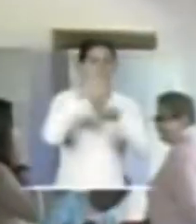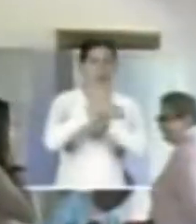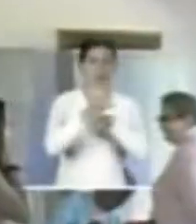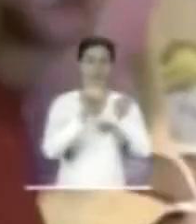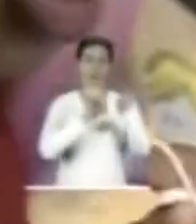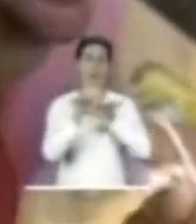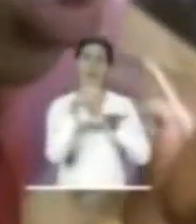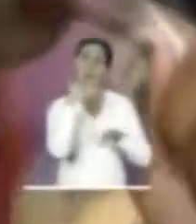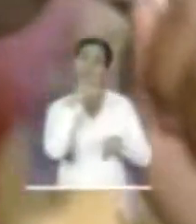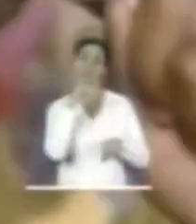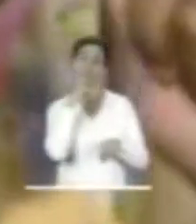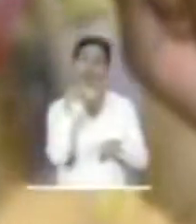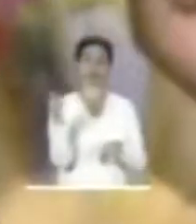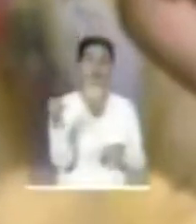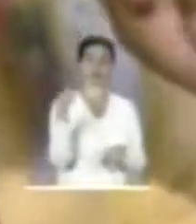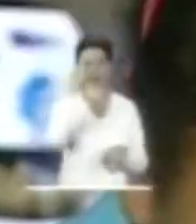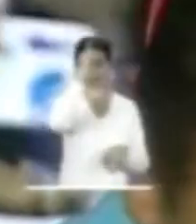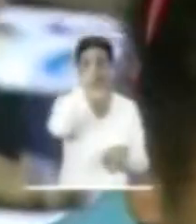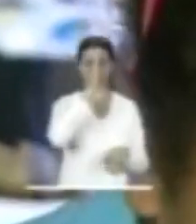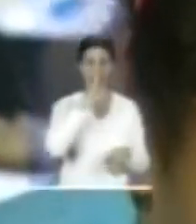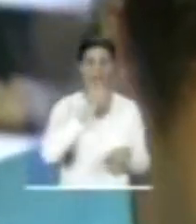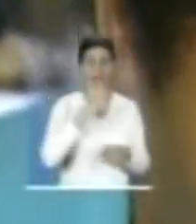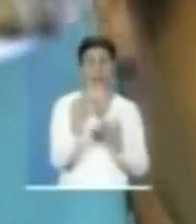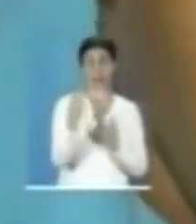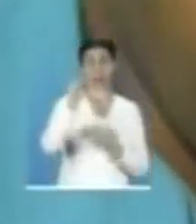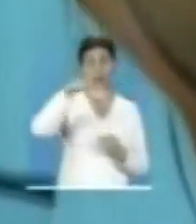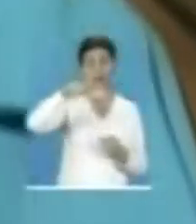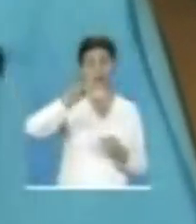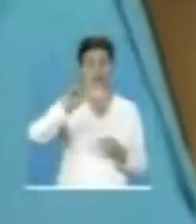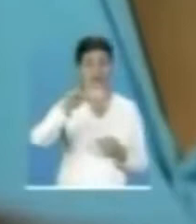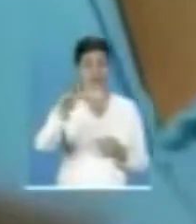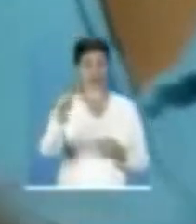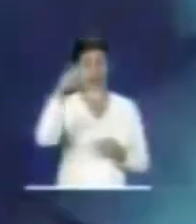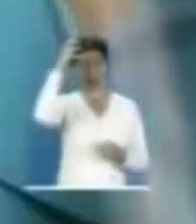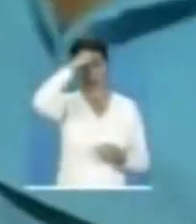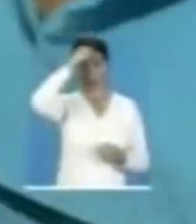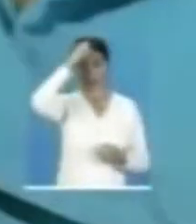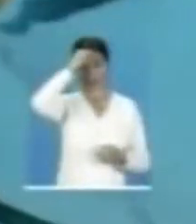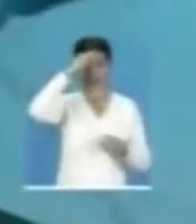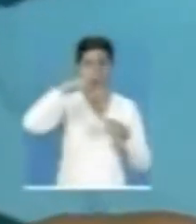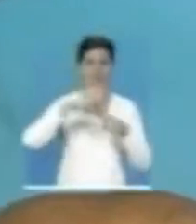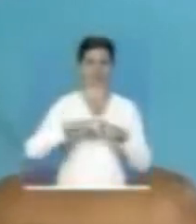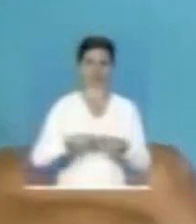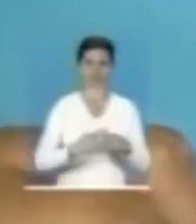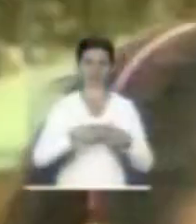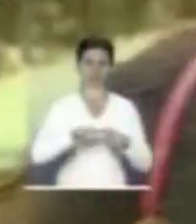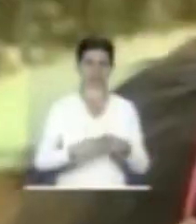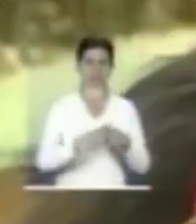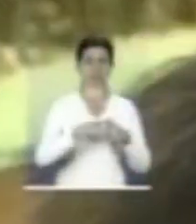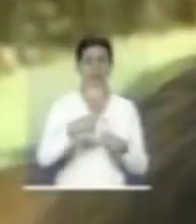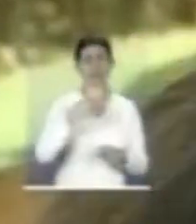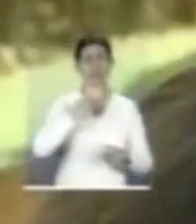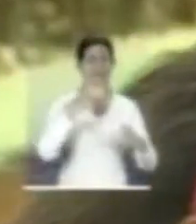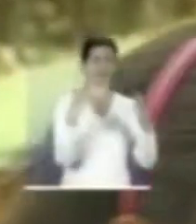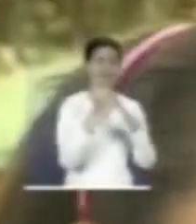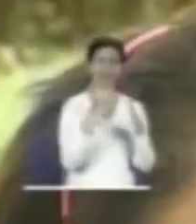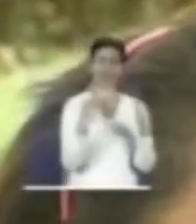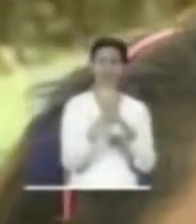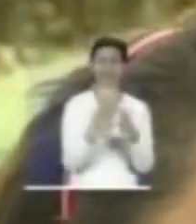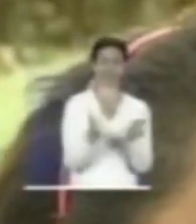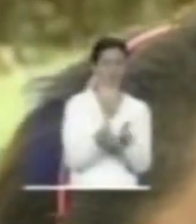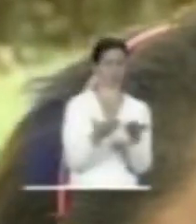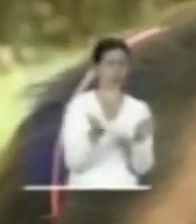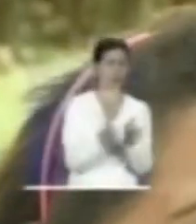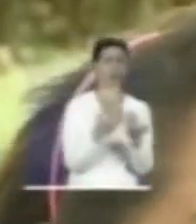no programa também ganha cursos de graça, como a Ângela, que de ponto em ponto junta um ponto. Morava num lugar muito